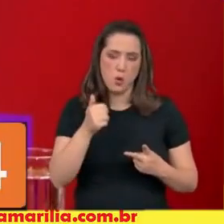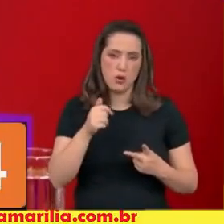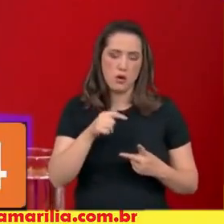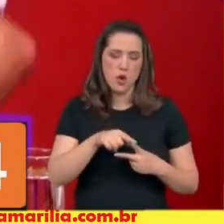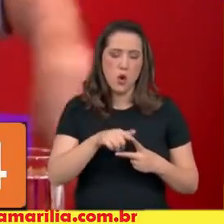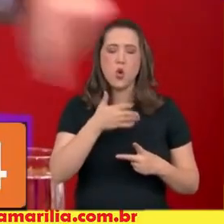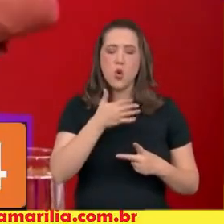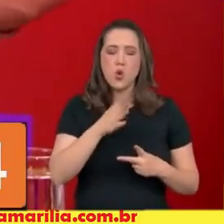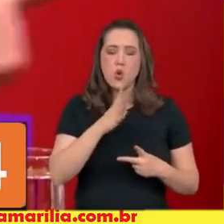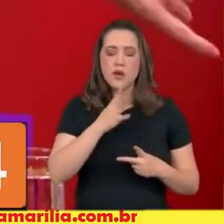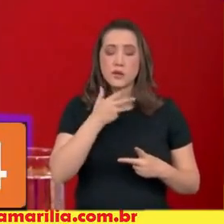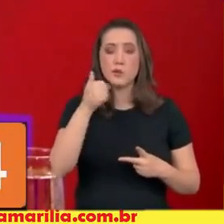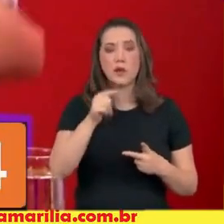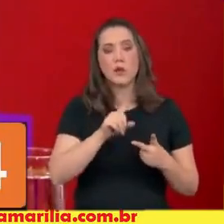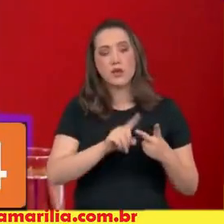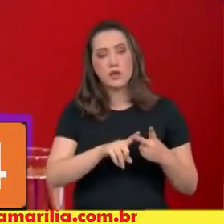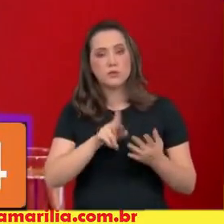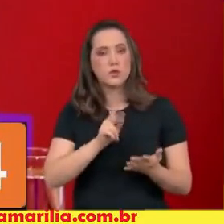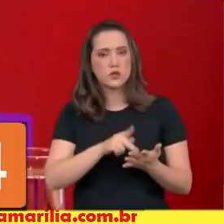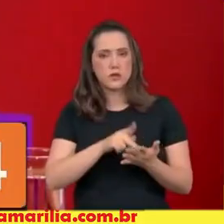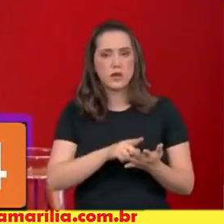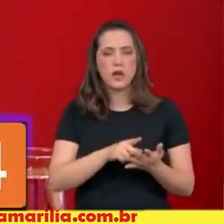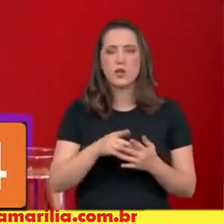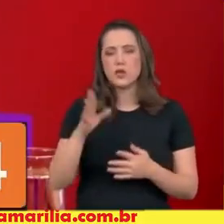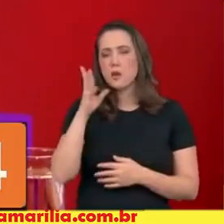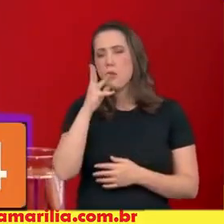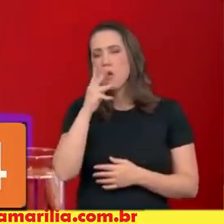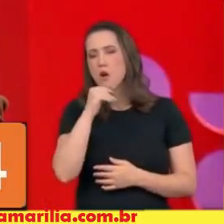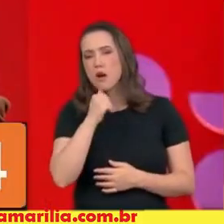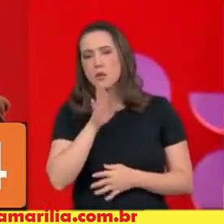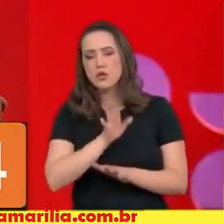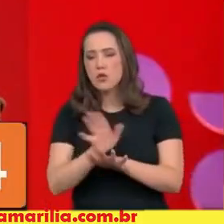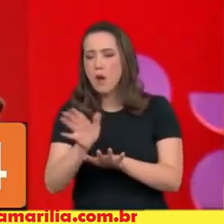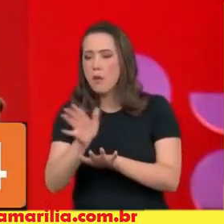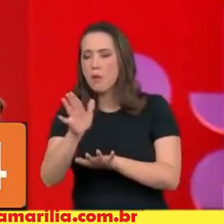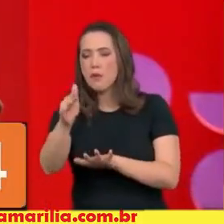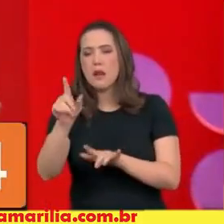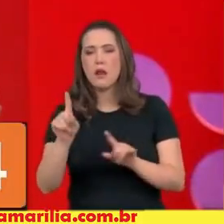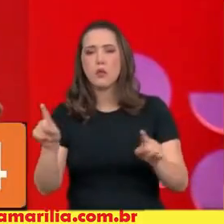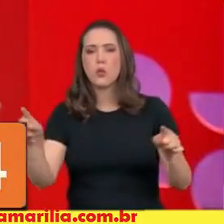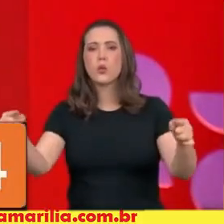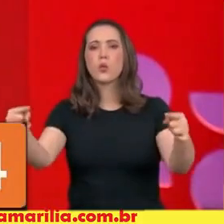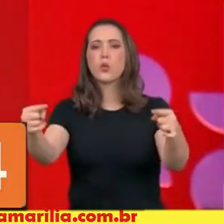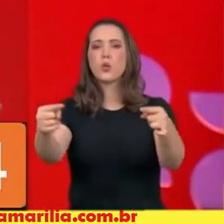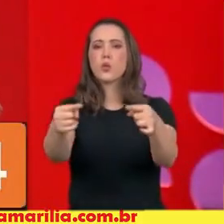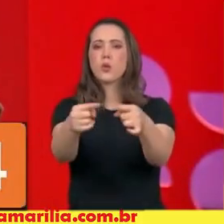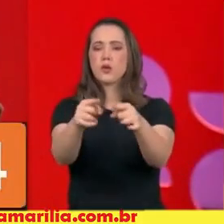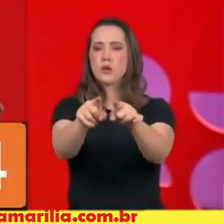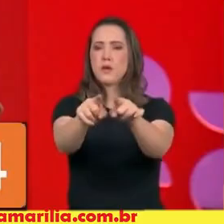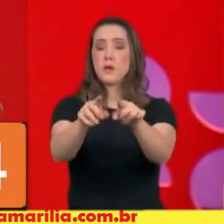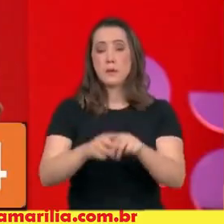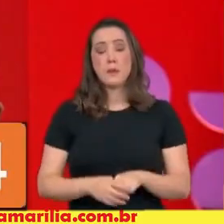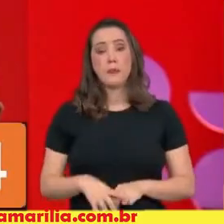demora para todas essas linhas indiretas se cruzarem, claro. As manifestações e os acampamentos na frente dos quartéis